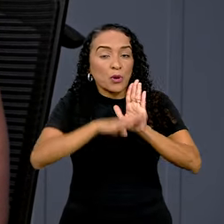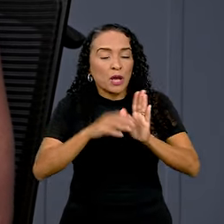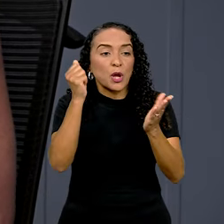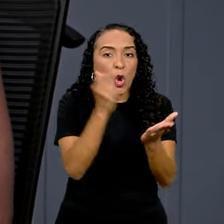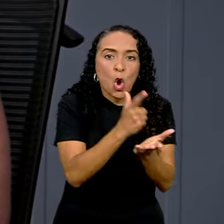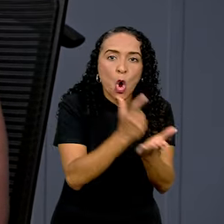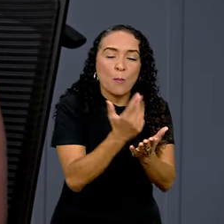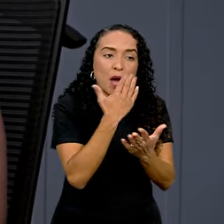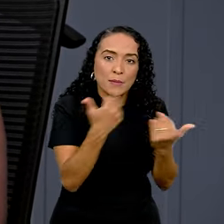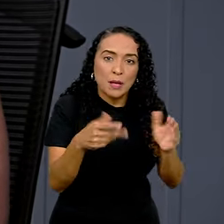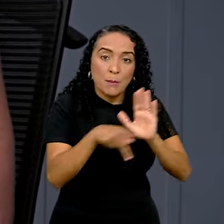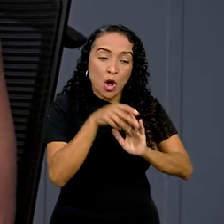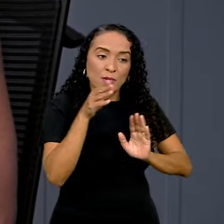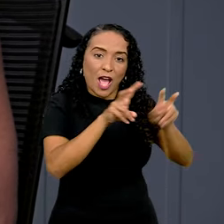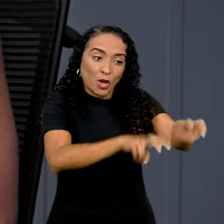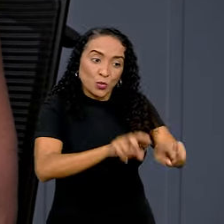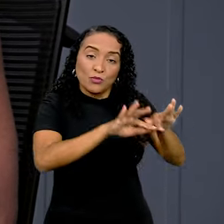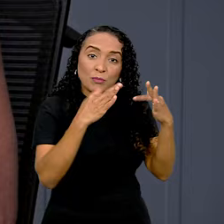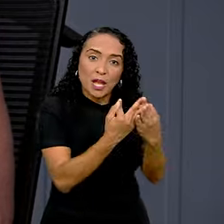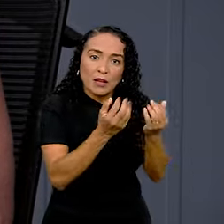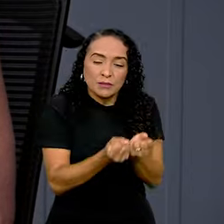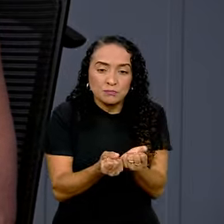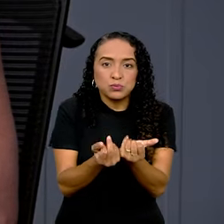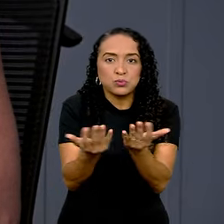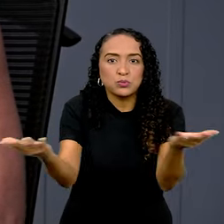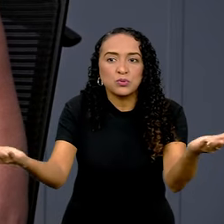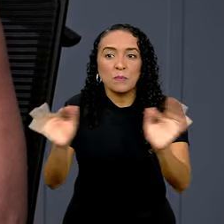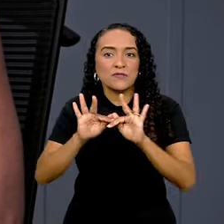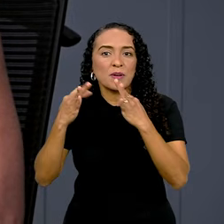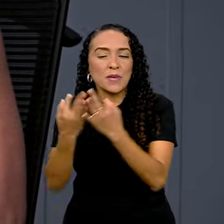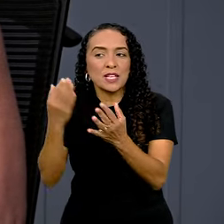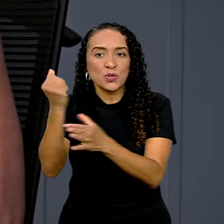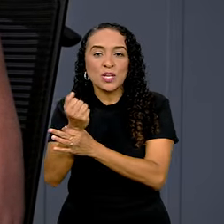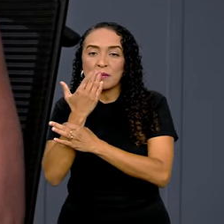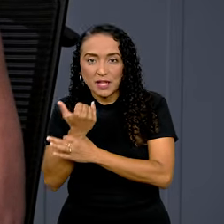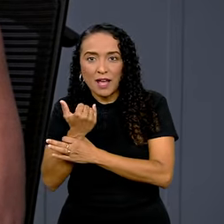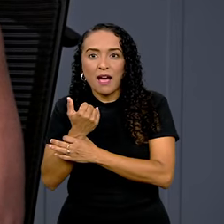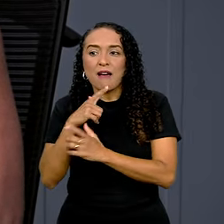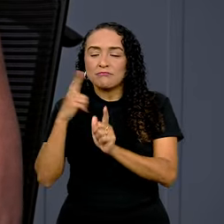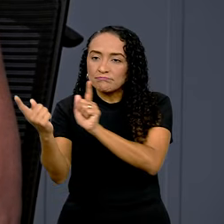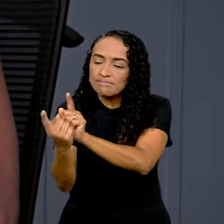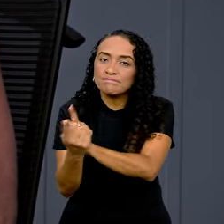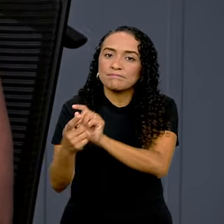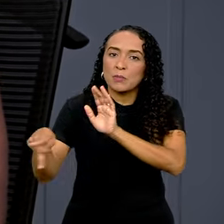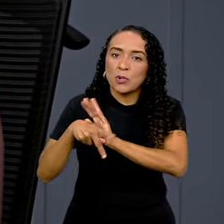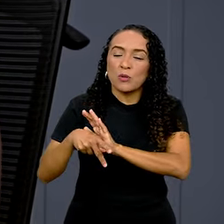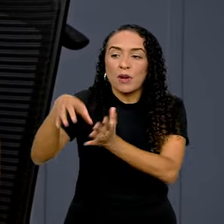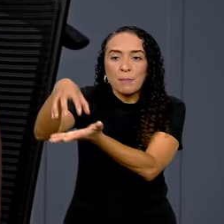é esse programa que compra os alimentos da agricultura familiar e distribui esses alimentos para as famílias em segurança alimentar que são